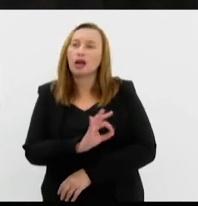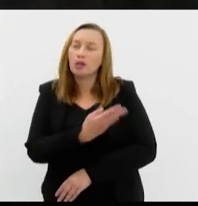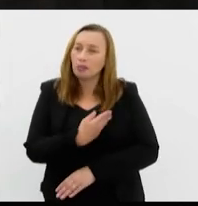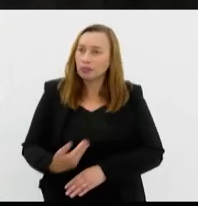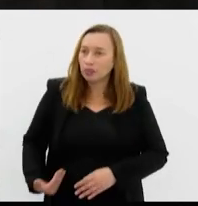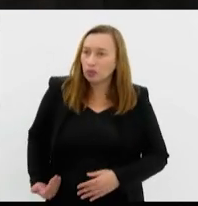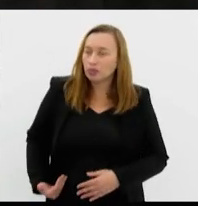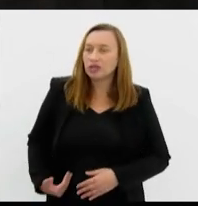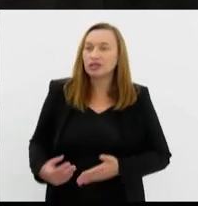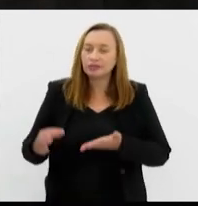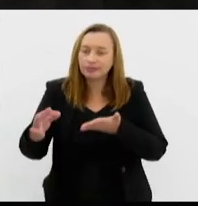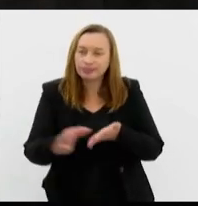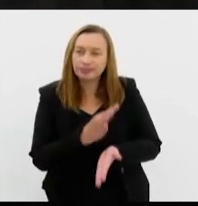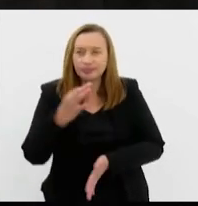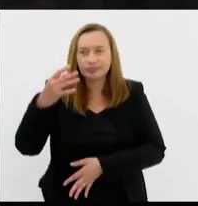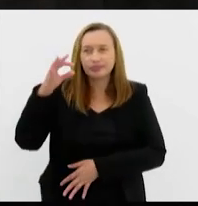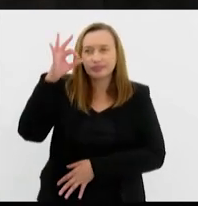regime